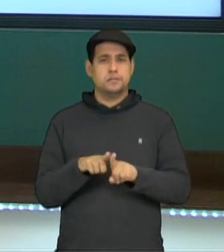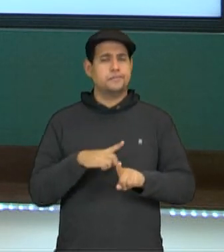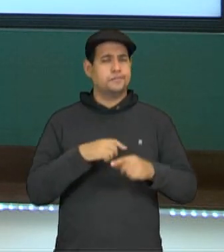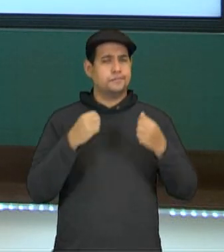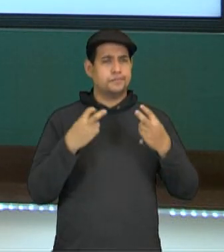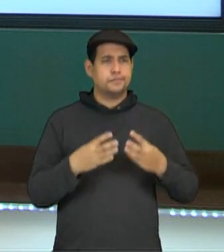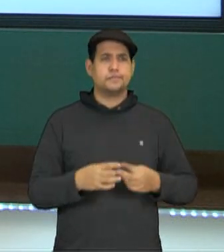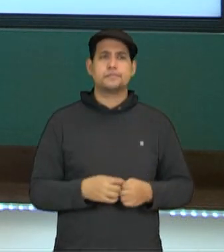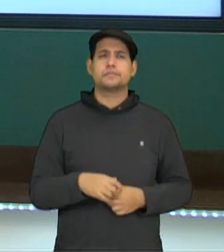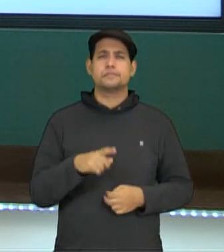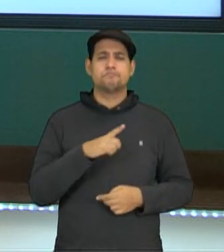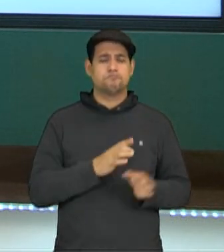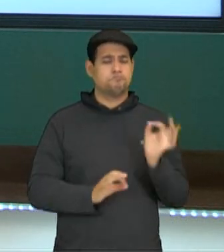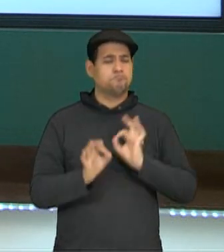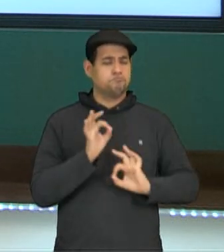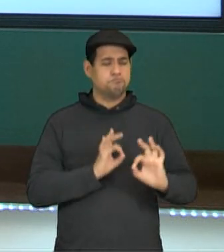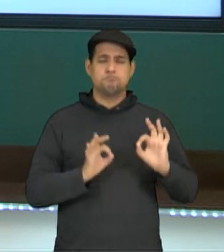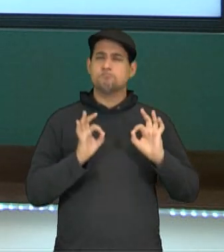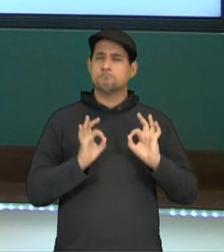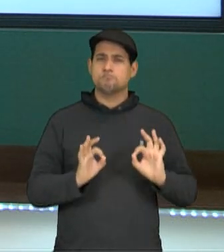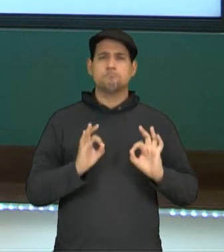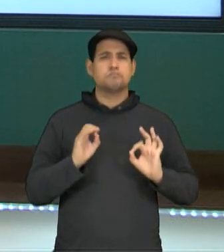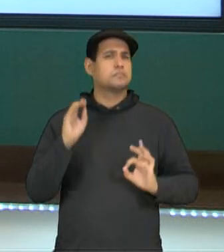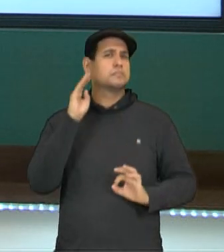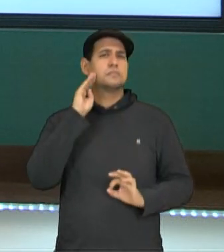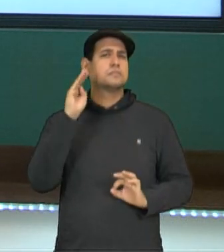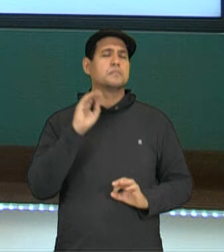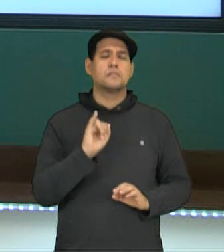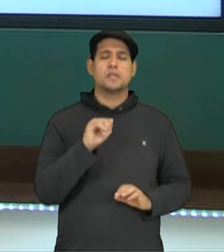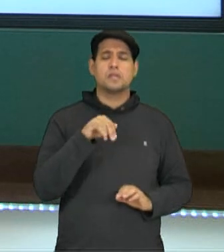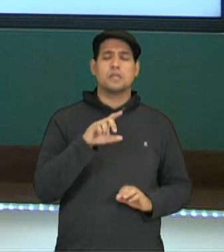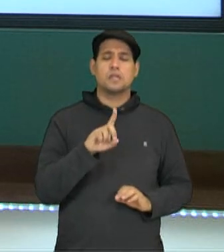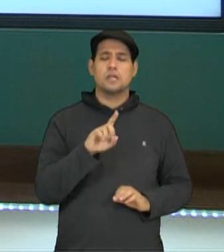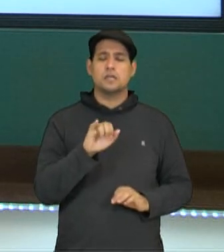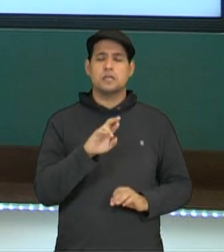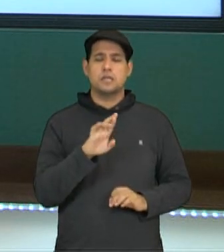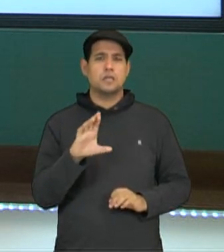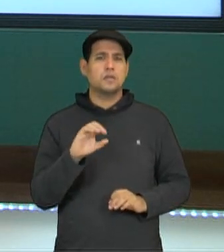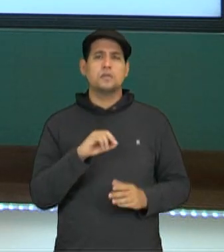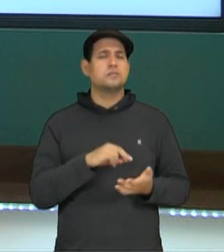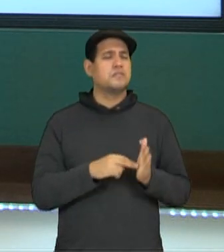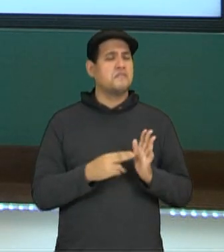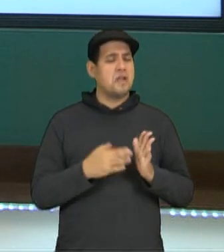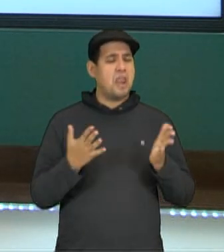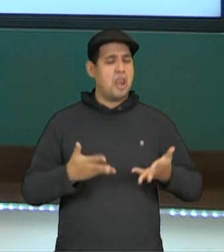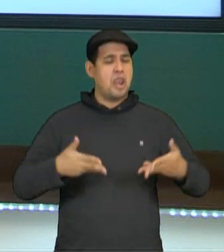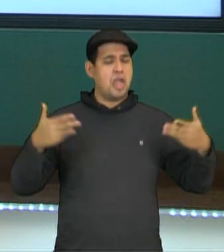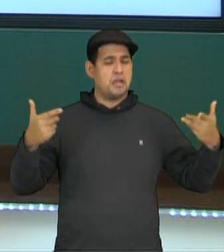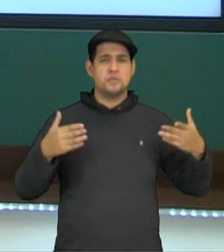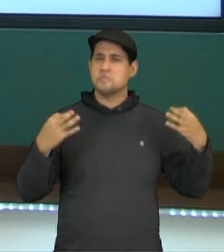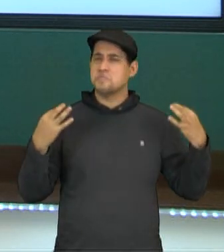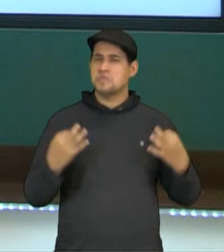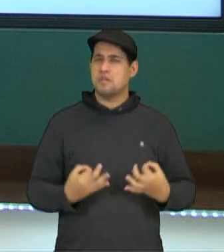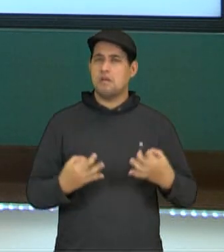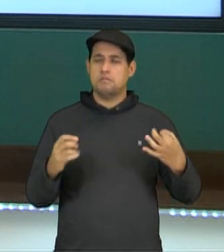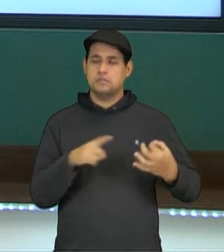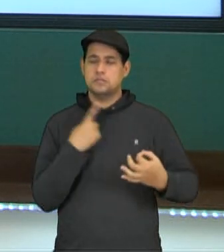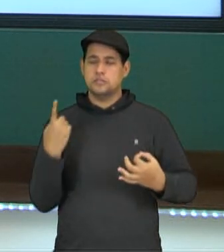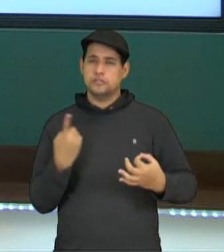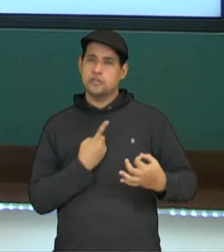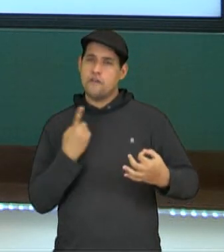dá pano para manga, eu diria, principalmente o indireto, mas é uma excelente oportunidade para a gente